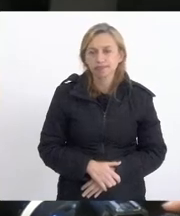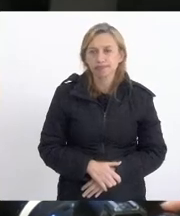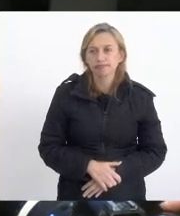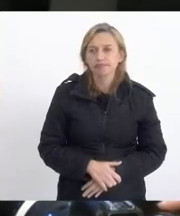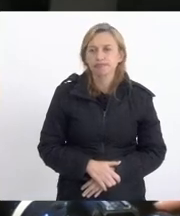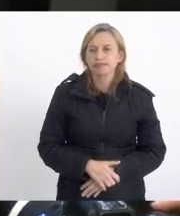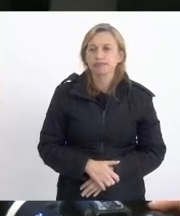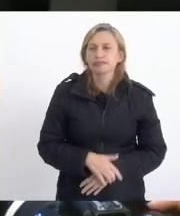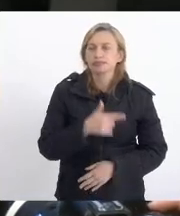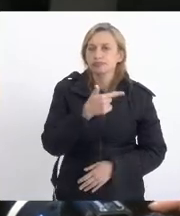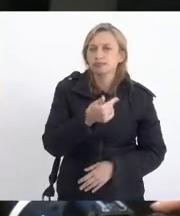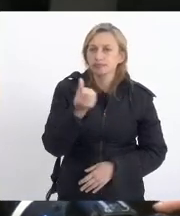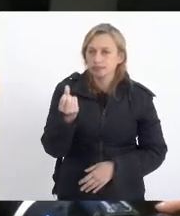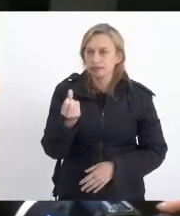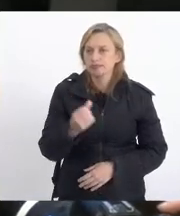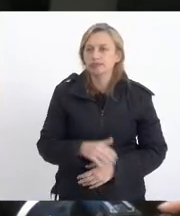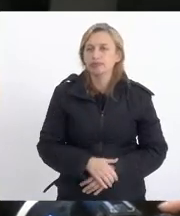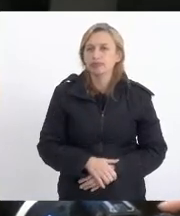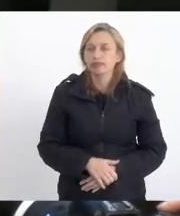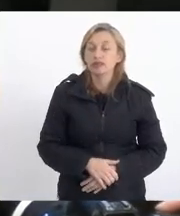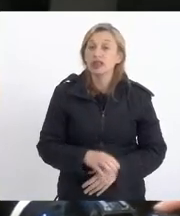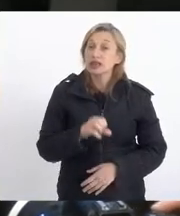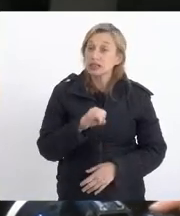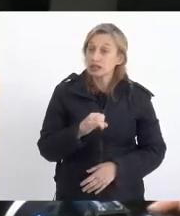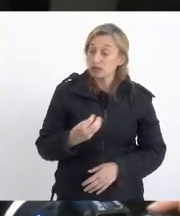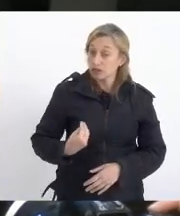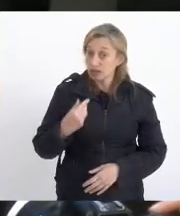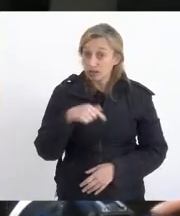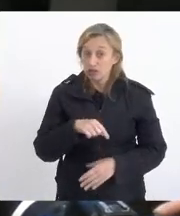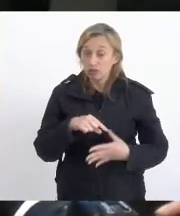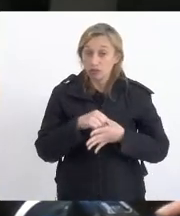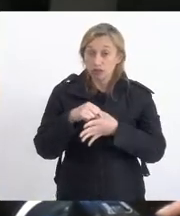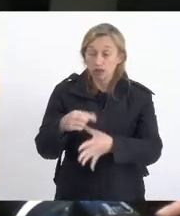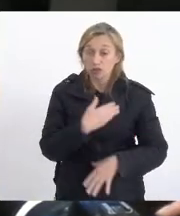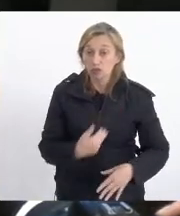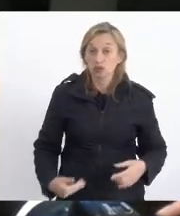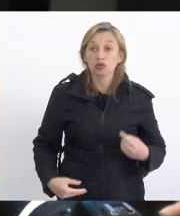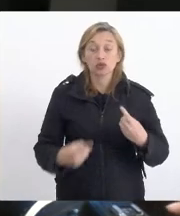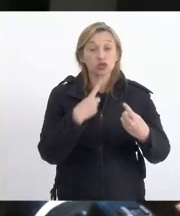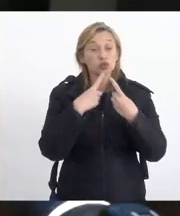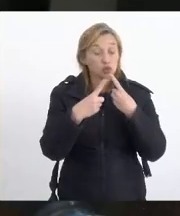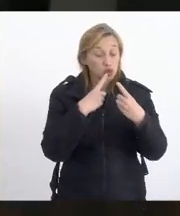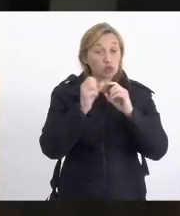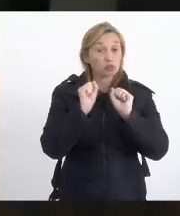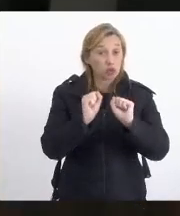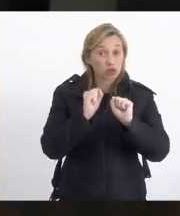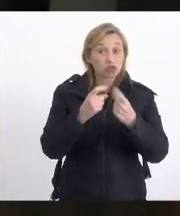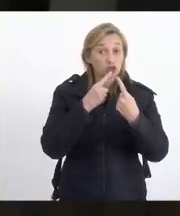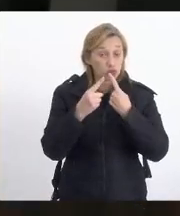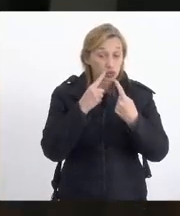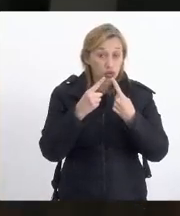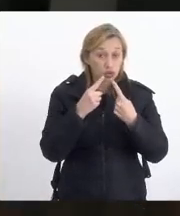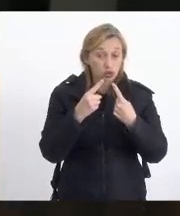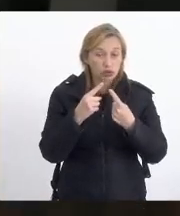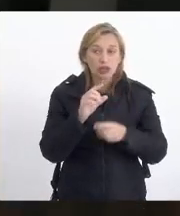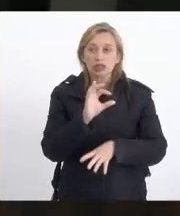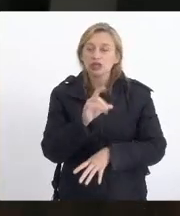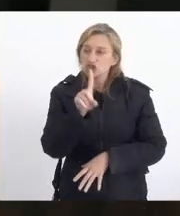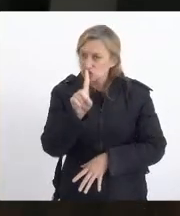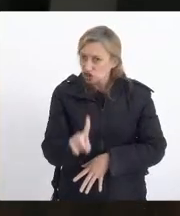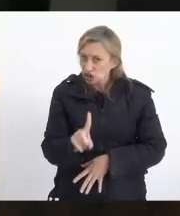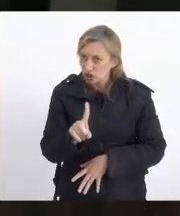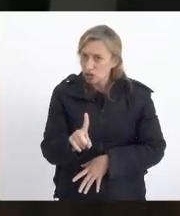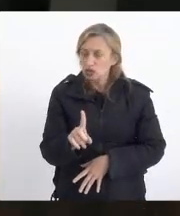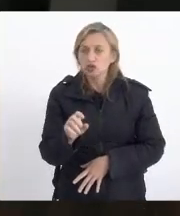nos idos de 2016. Se eu estou aqui, como líder do governo, discutindo, podendo discutir, garantia de